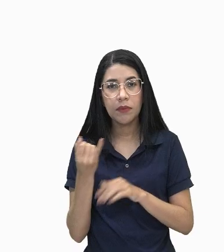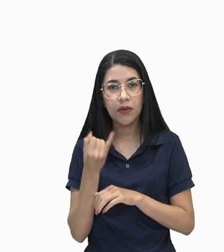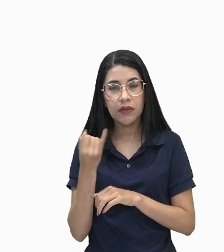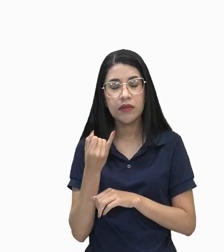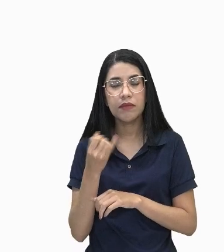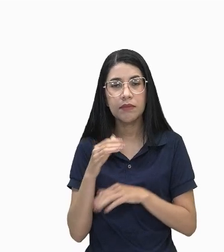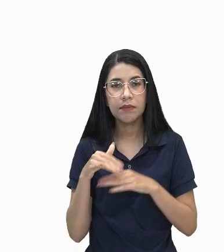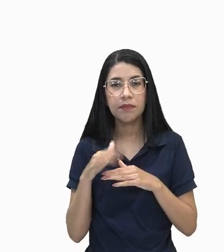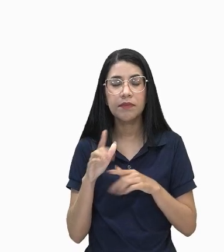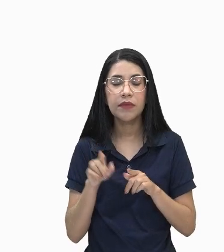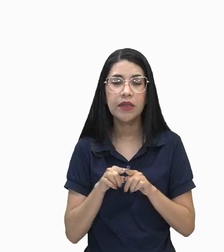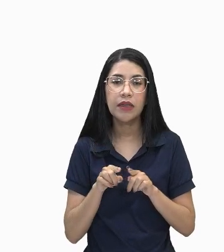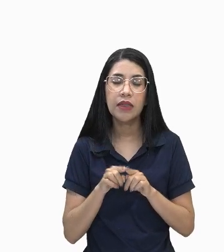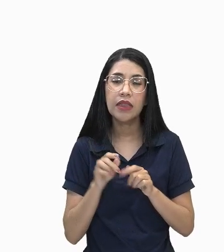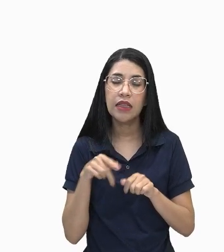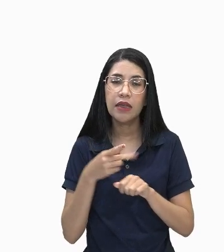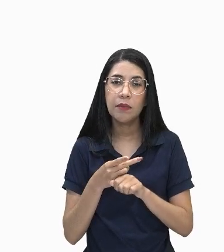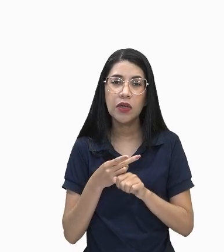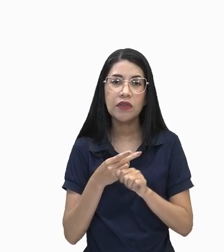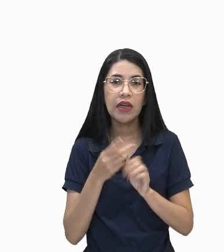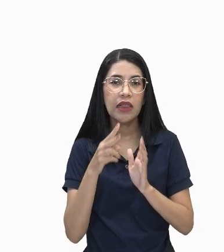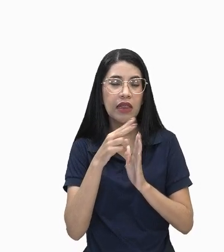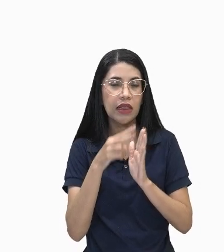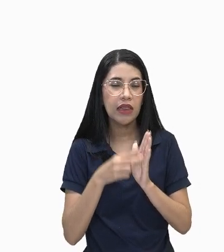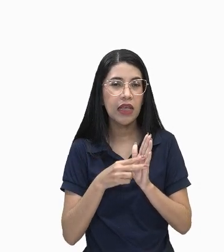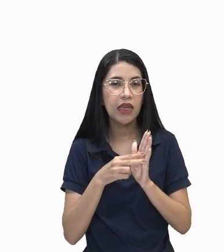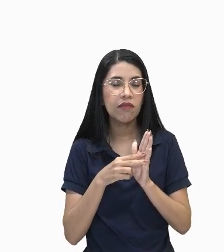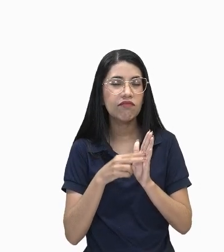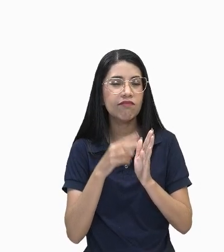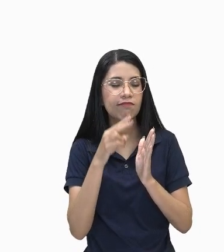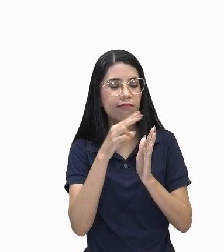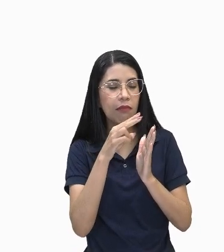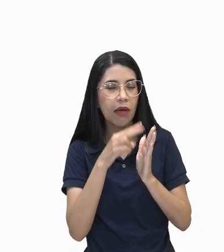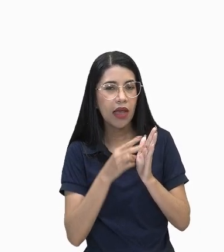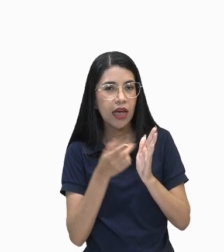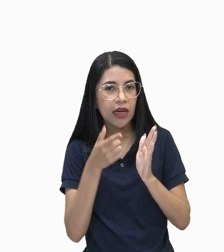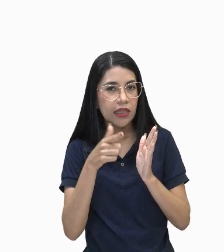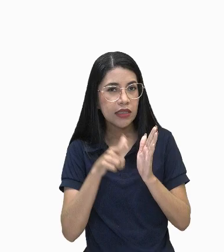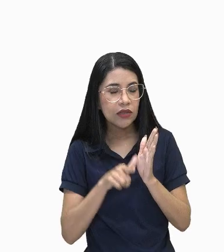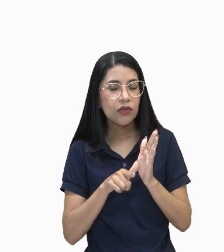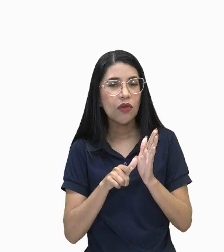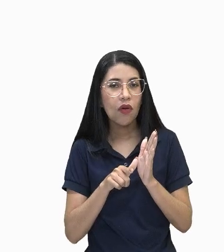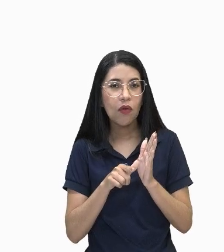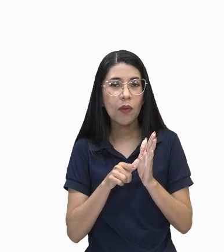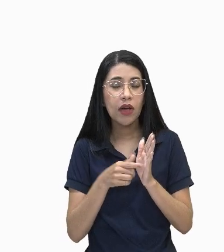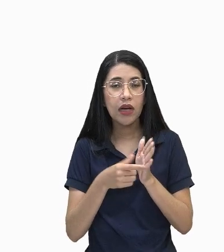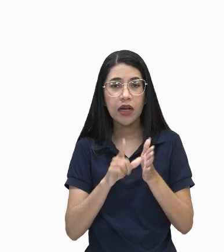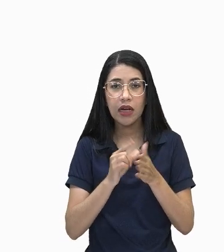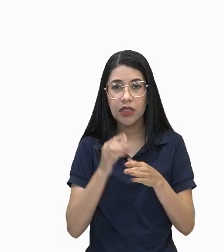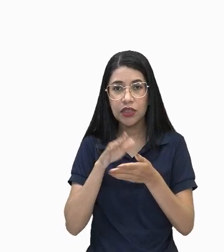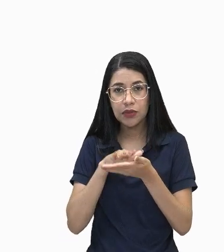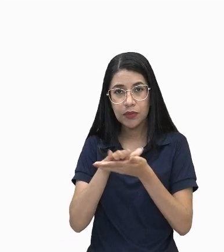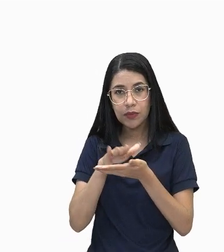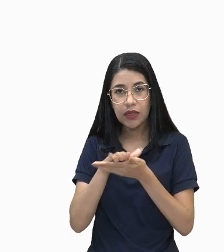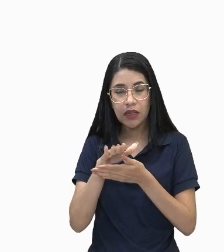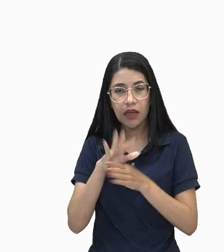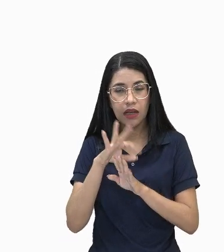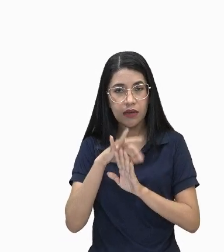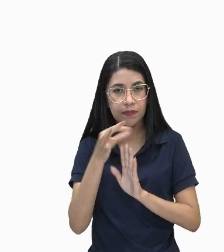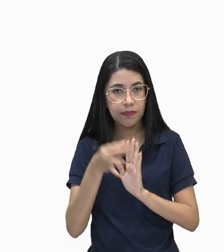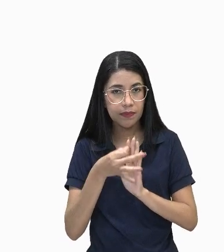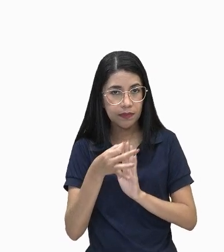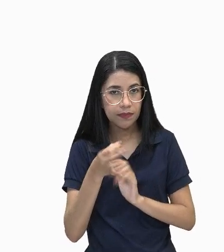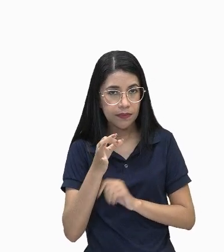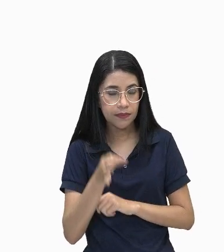Depois você vai revisar o texto antes de publicar esta resenha.